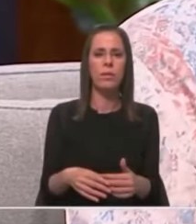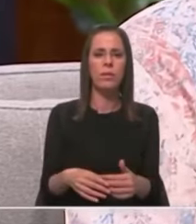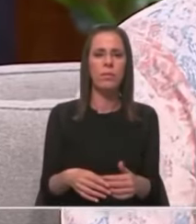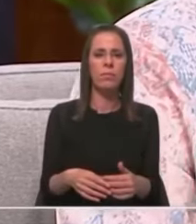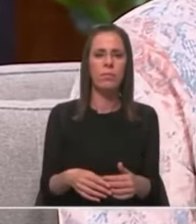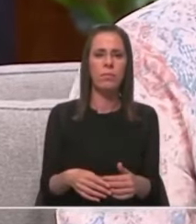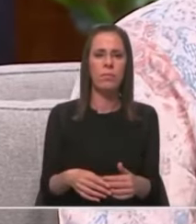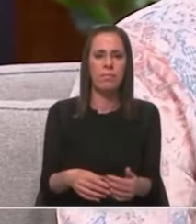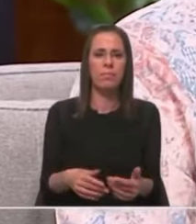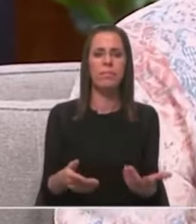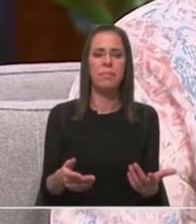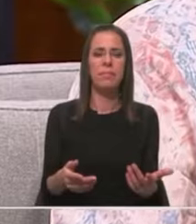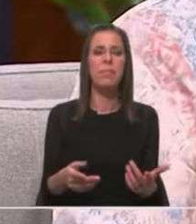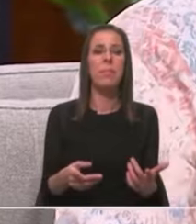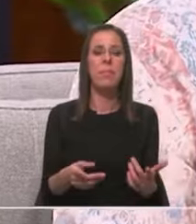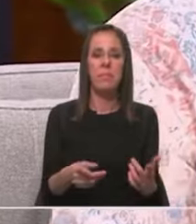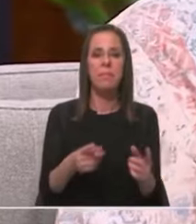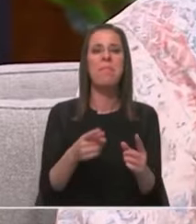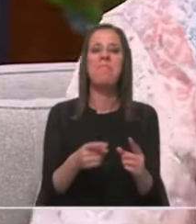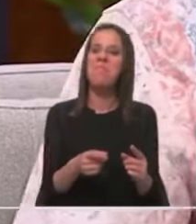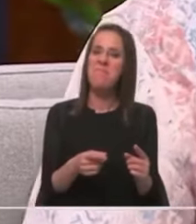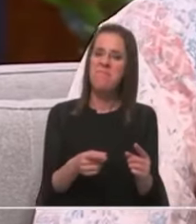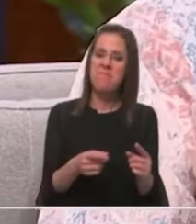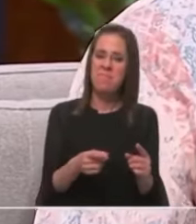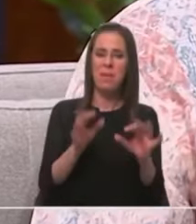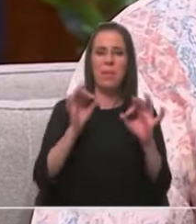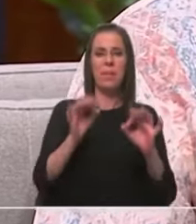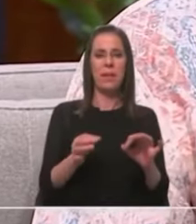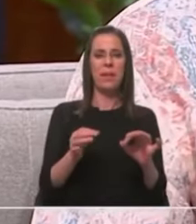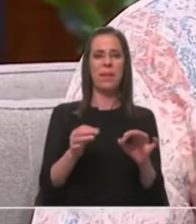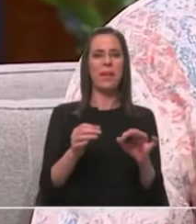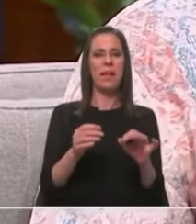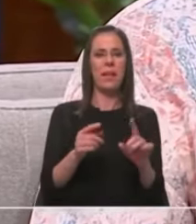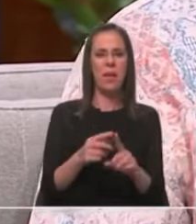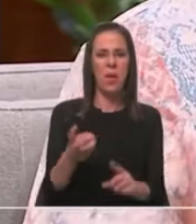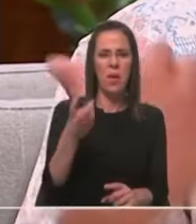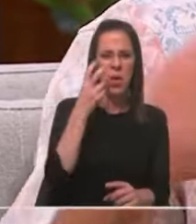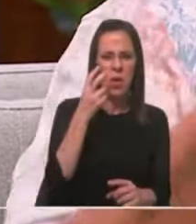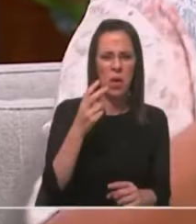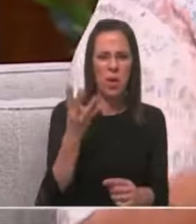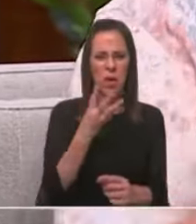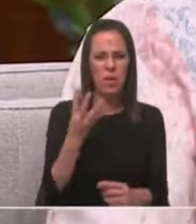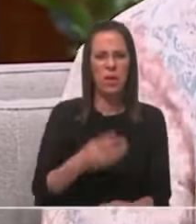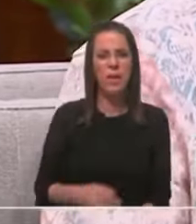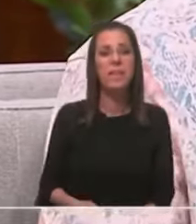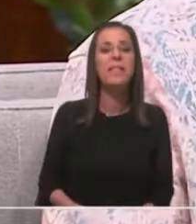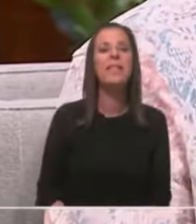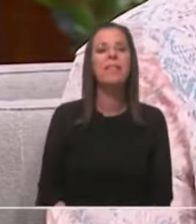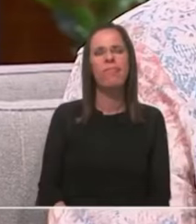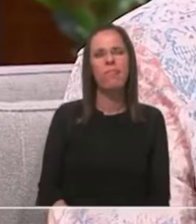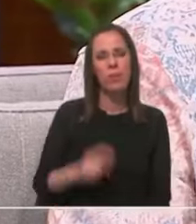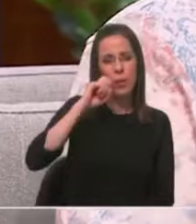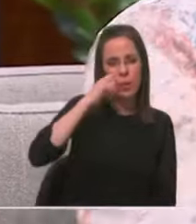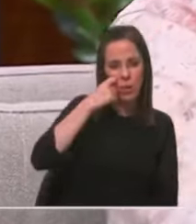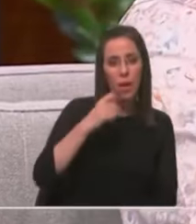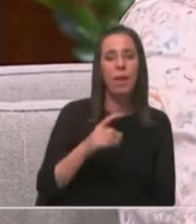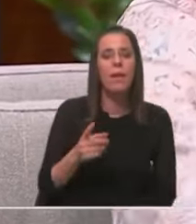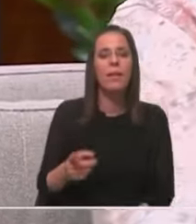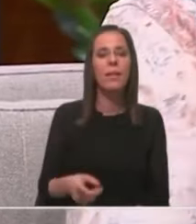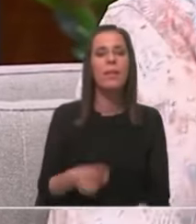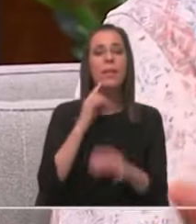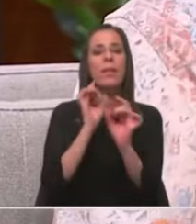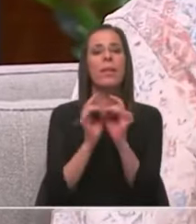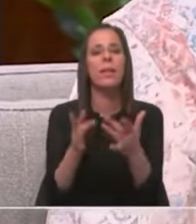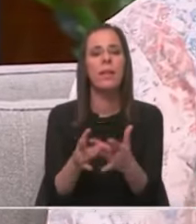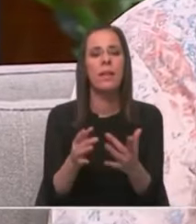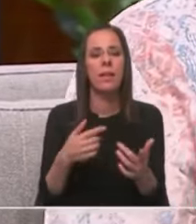eles... Deve ter jogado. Exatamente, foi mesmo isso. Olharam os quatro e disse, volta. Sim, mas eles rapidamente vão à internet.